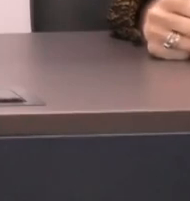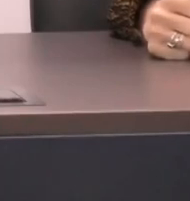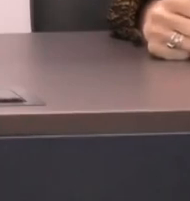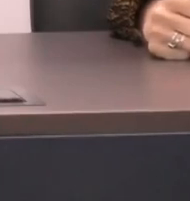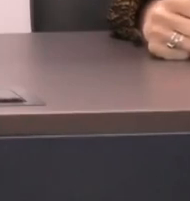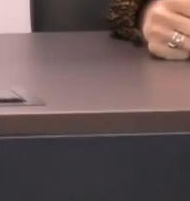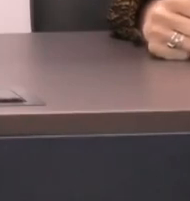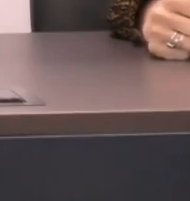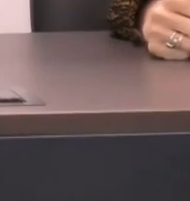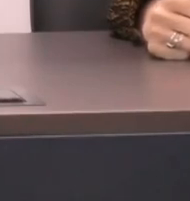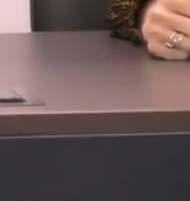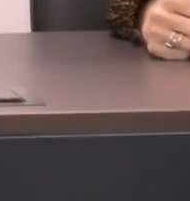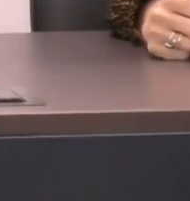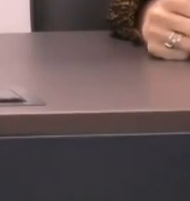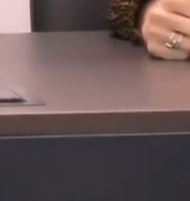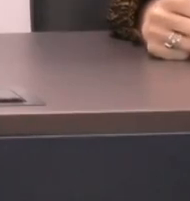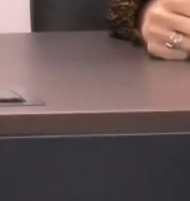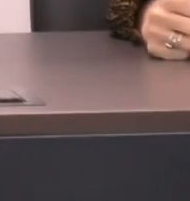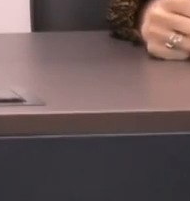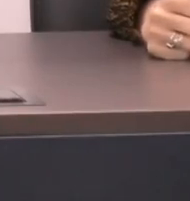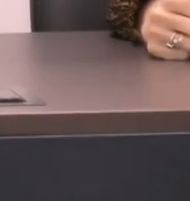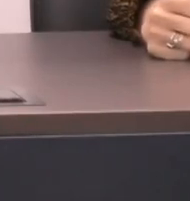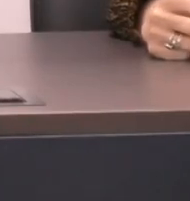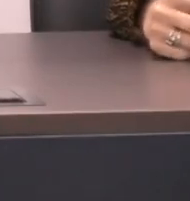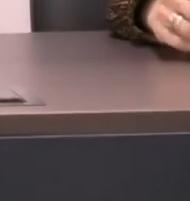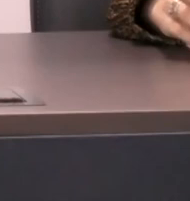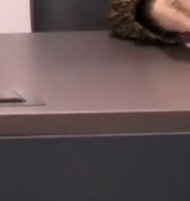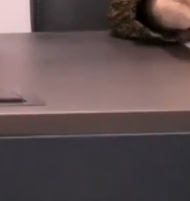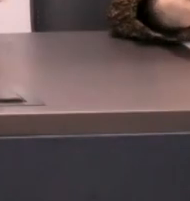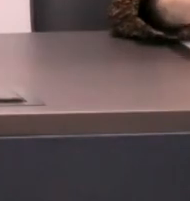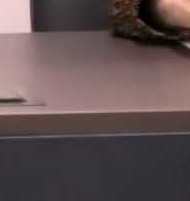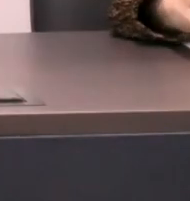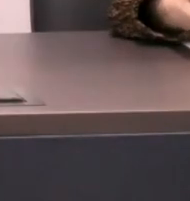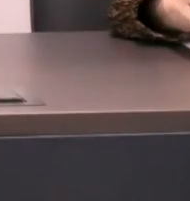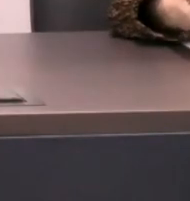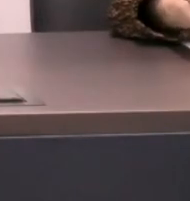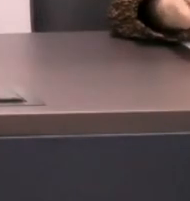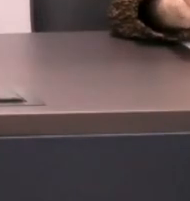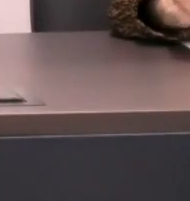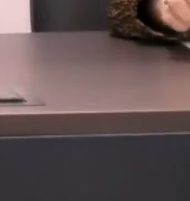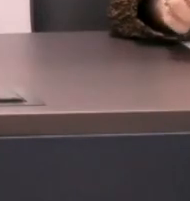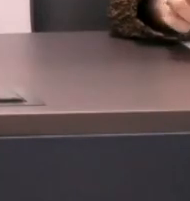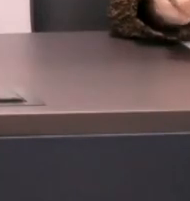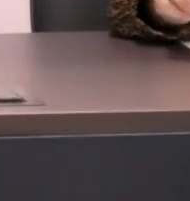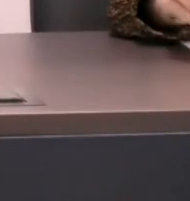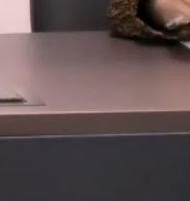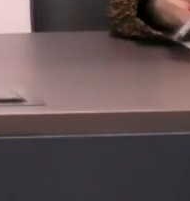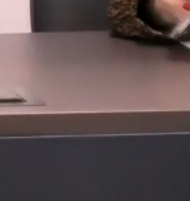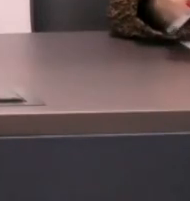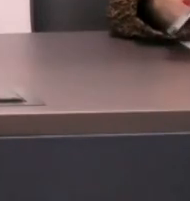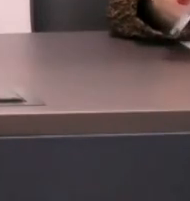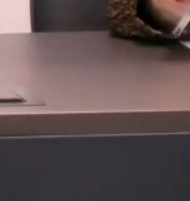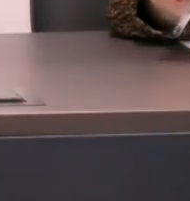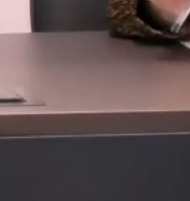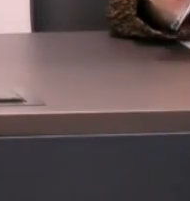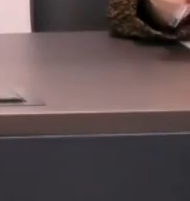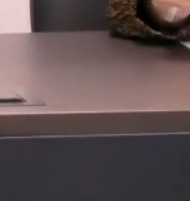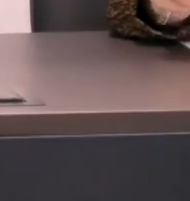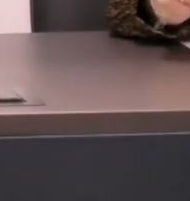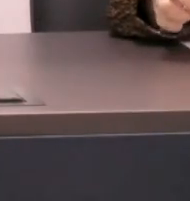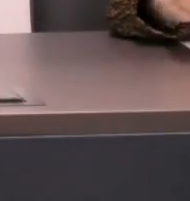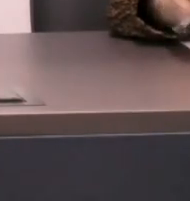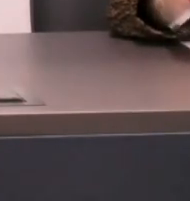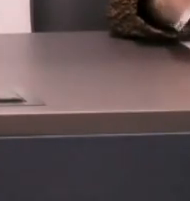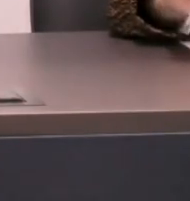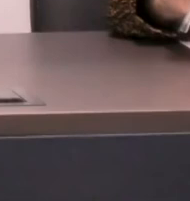então somos super amigos sou super amigo do hino e tal de Petrópolis superamento da Adriana do Fred e sou seu também por